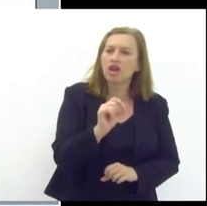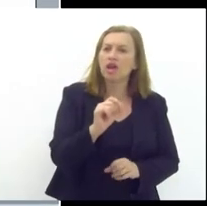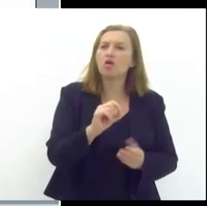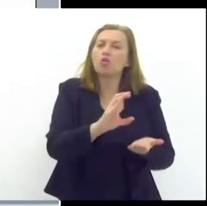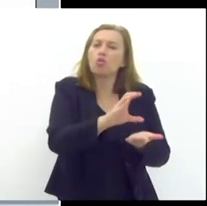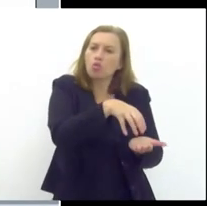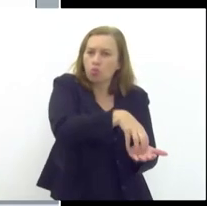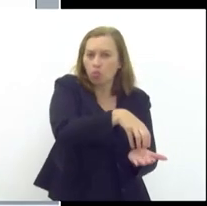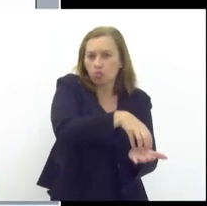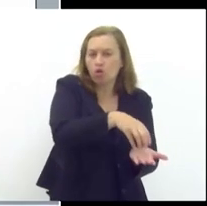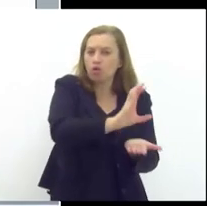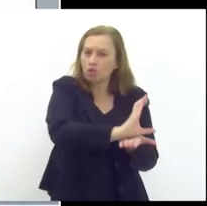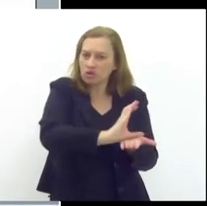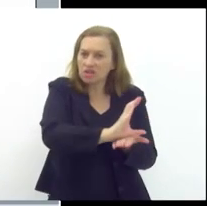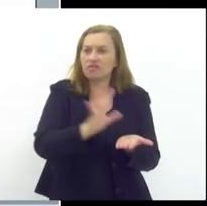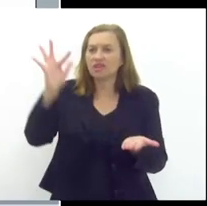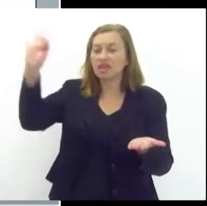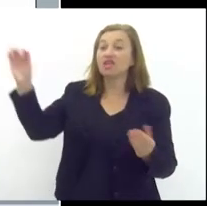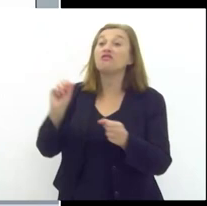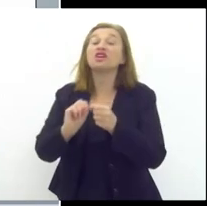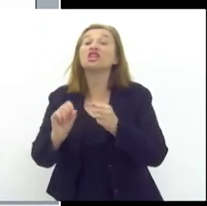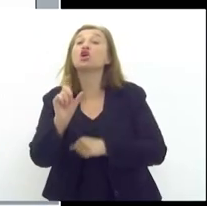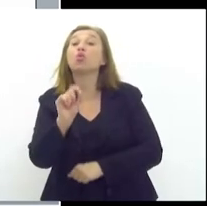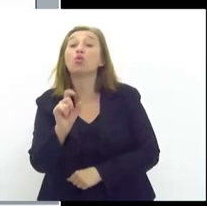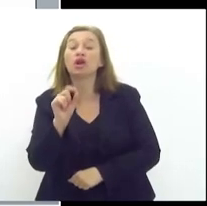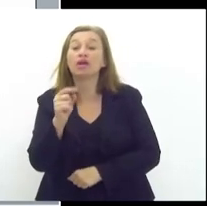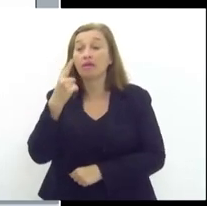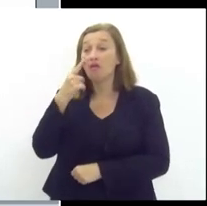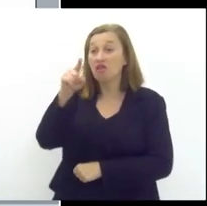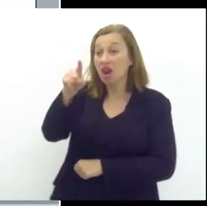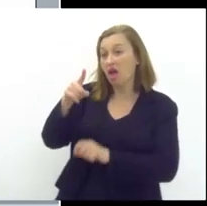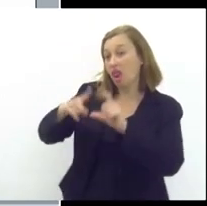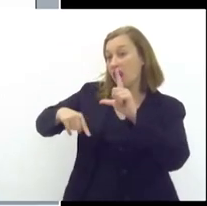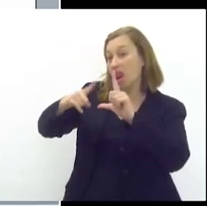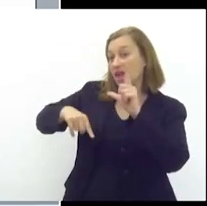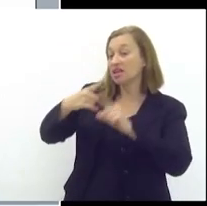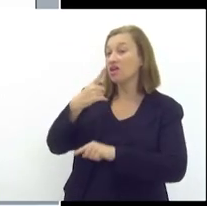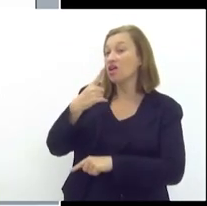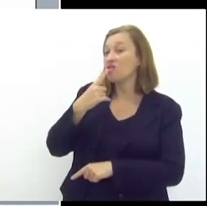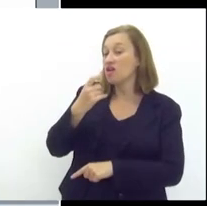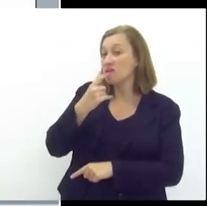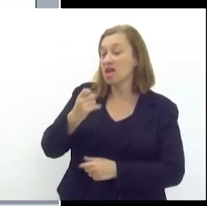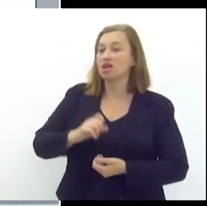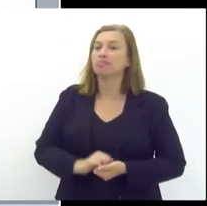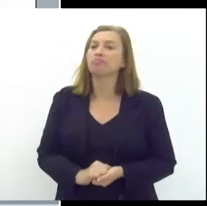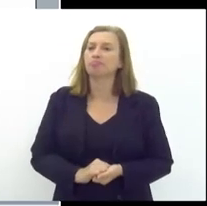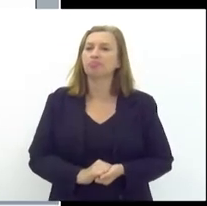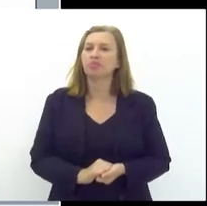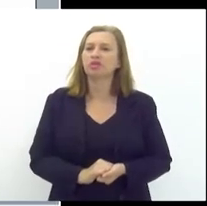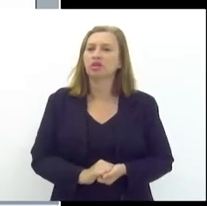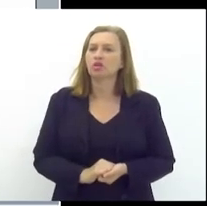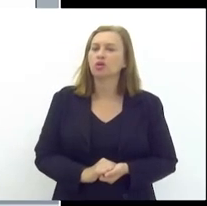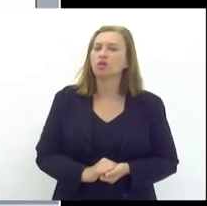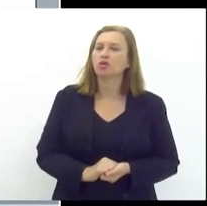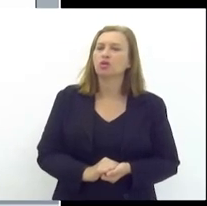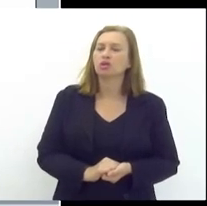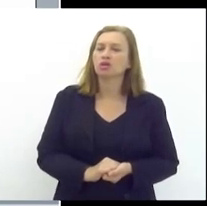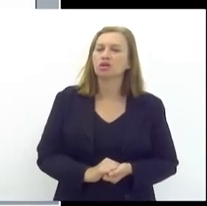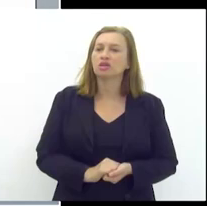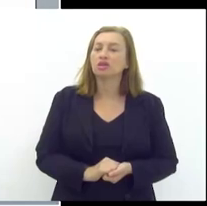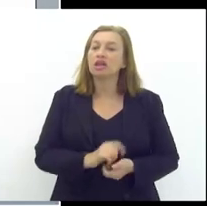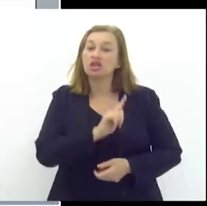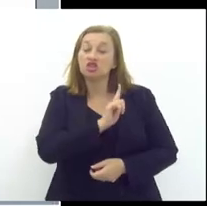tá lá no stop que eu botei na letra vermelha o Conselho Federal ativo vai